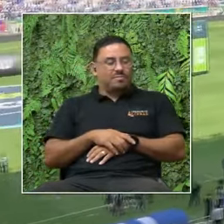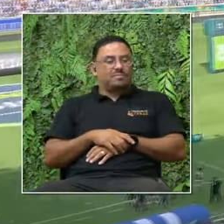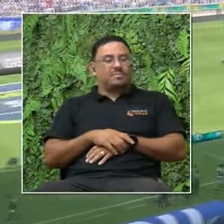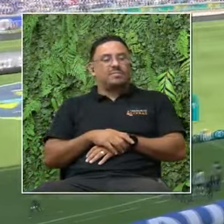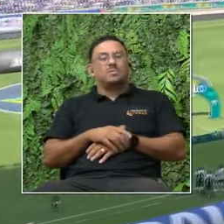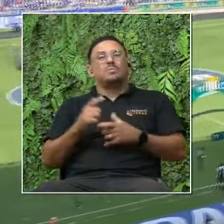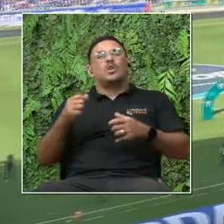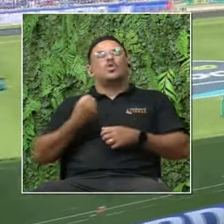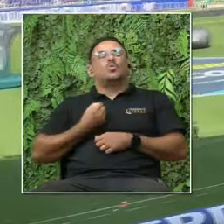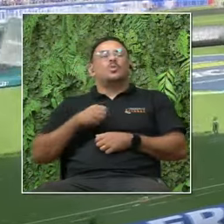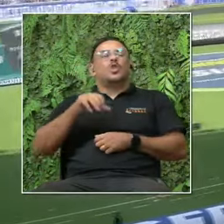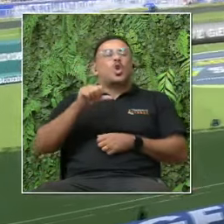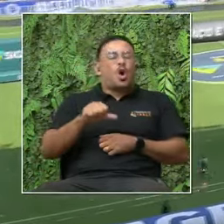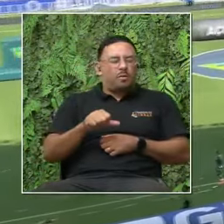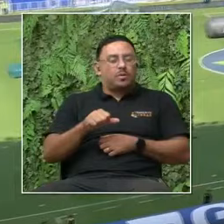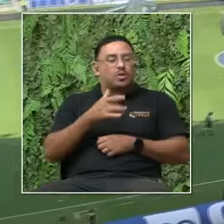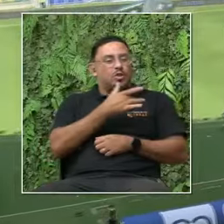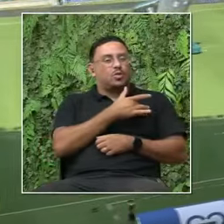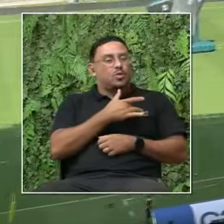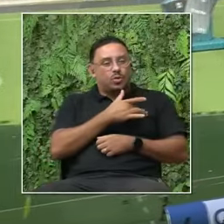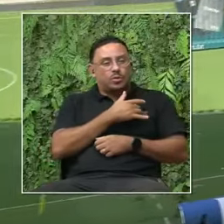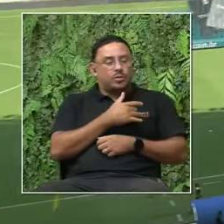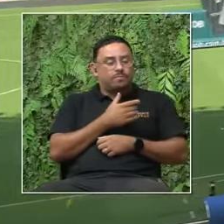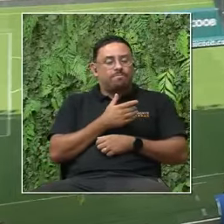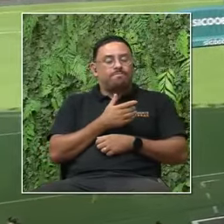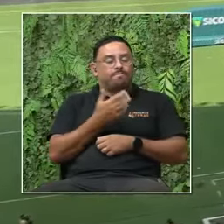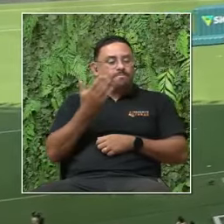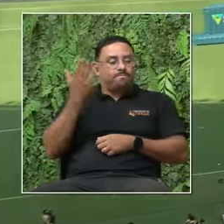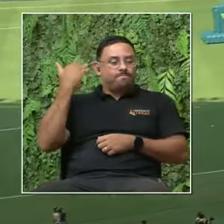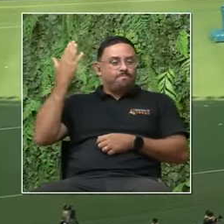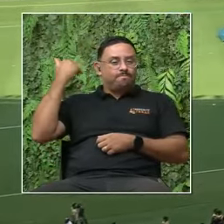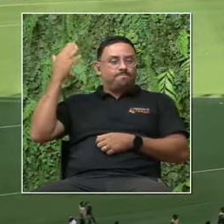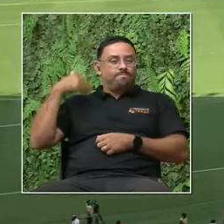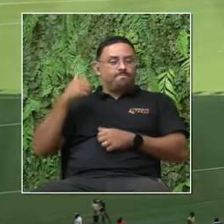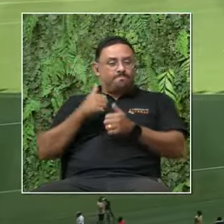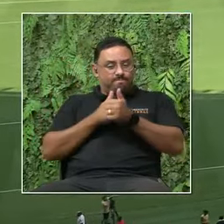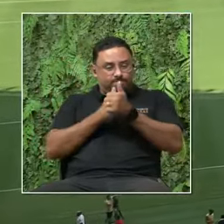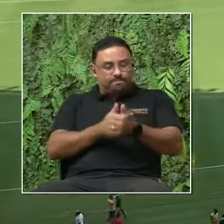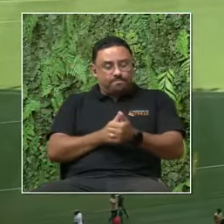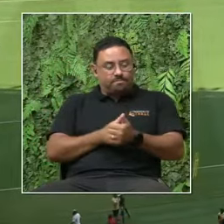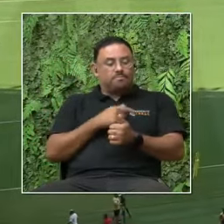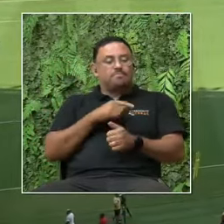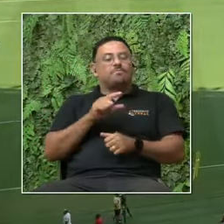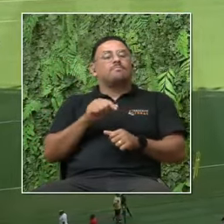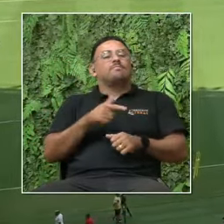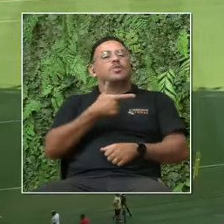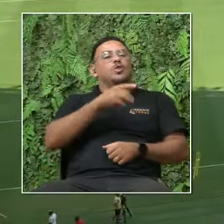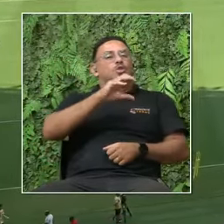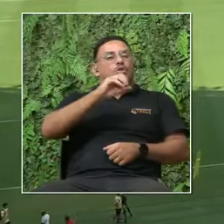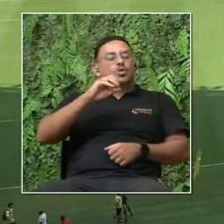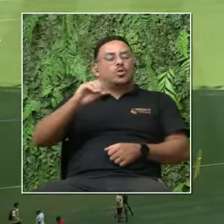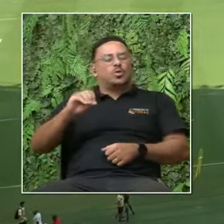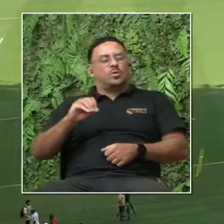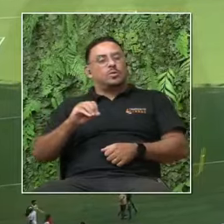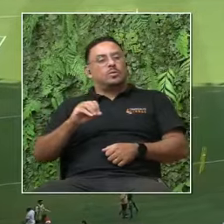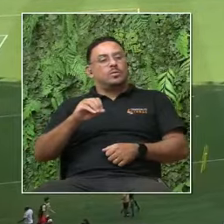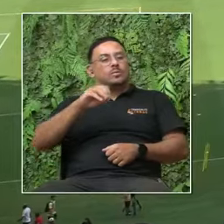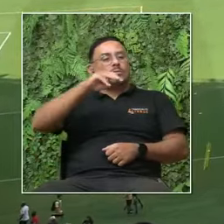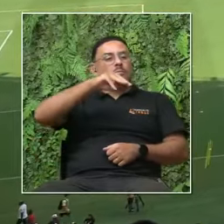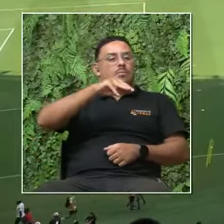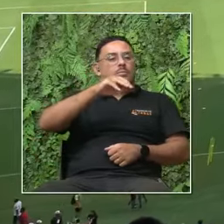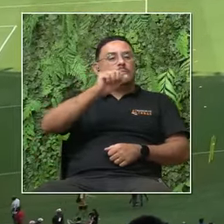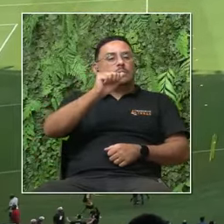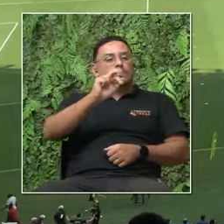o grande camisa no para mim do Cruzeiro do tempo que eu acompanho dos últimos anos vou pegar de 2000 para cá Marcelo